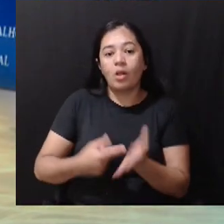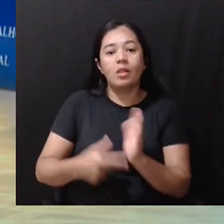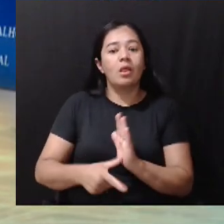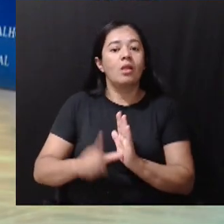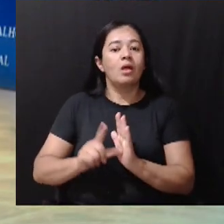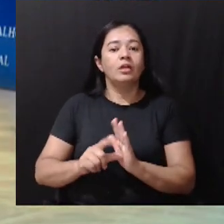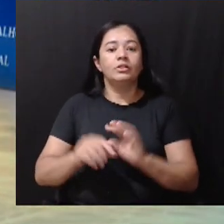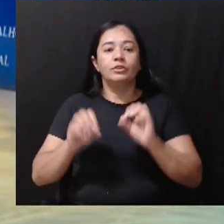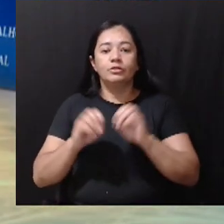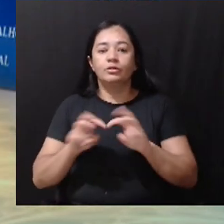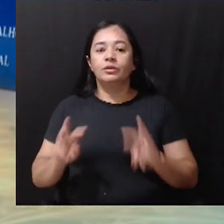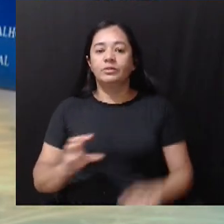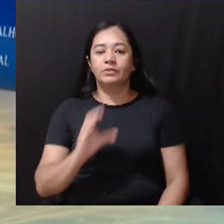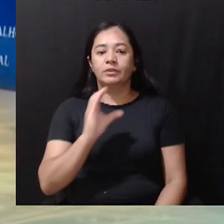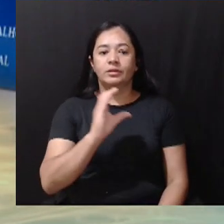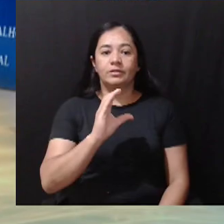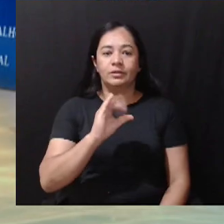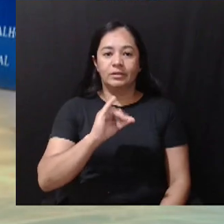site